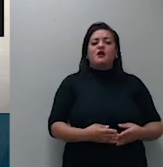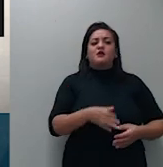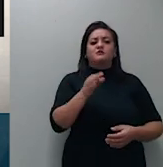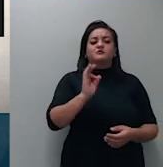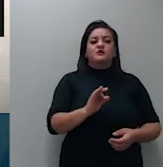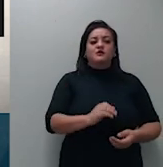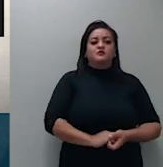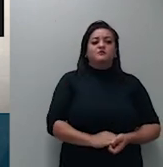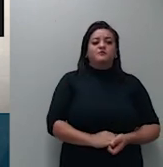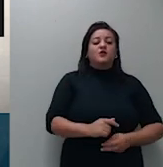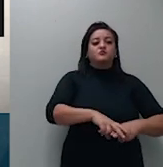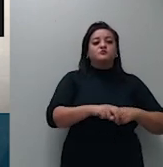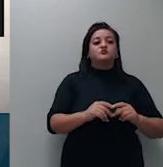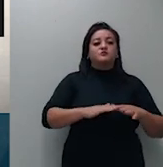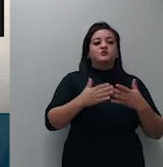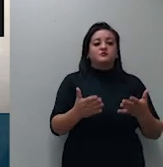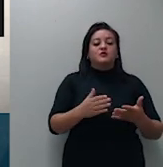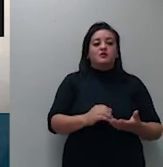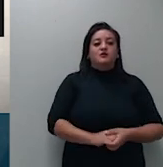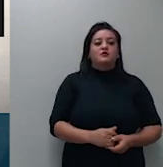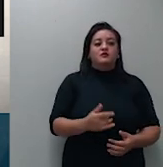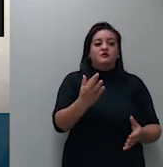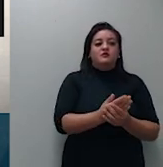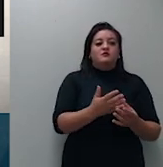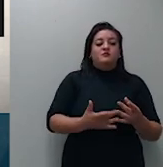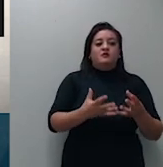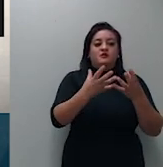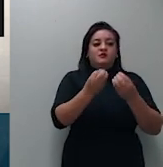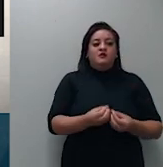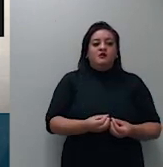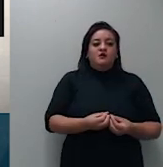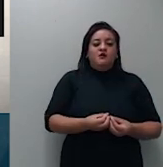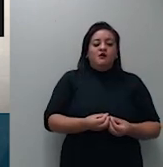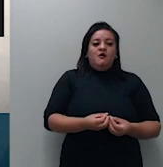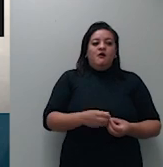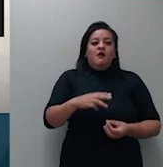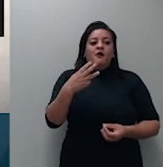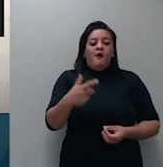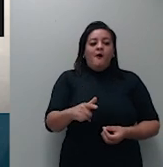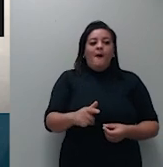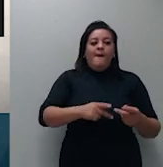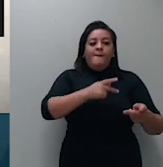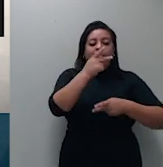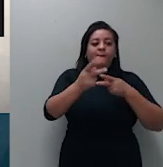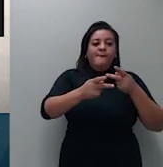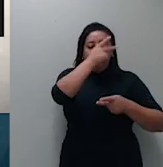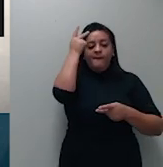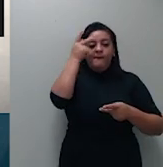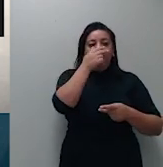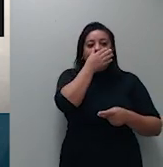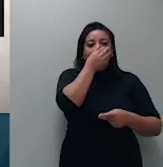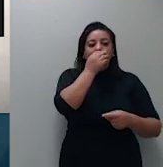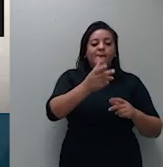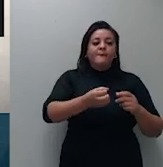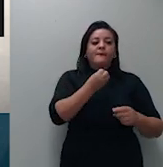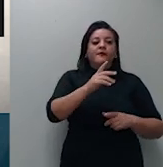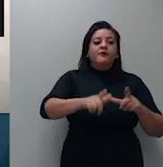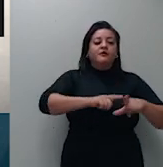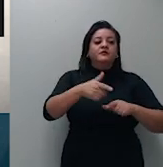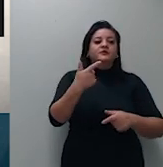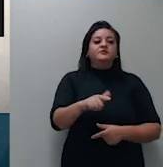e precisa dos motivos pelos quais embargado foi considerado o terceiro adquirente de boa-fé